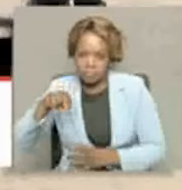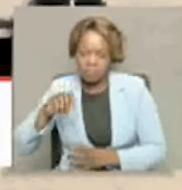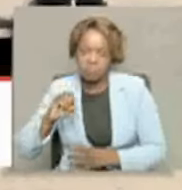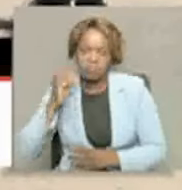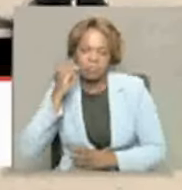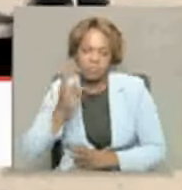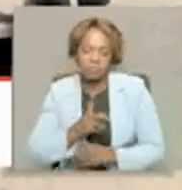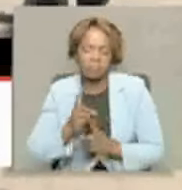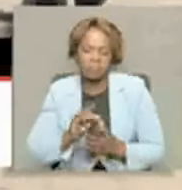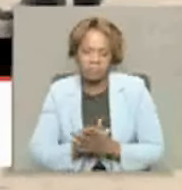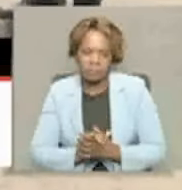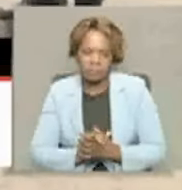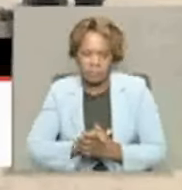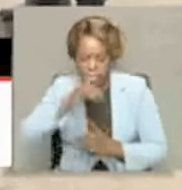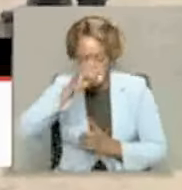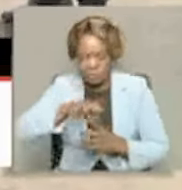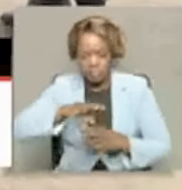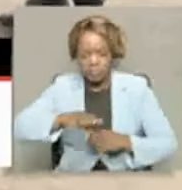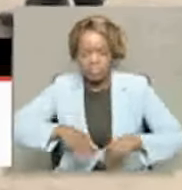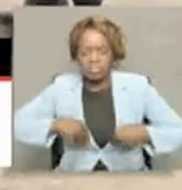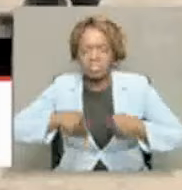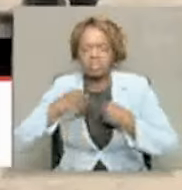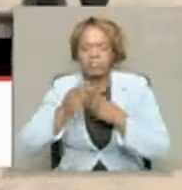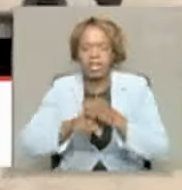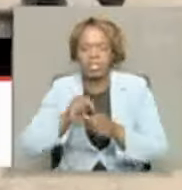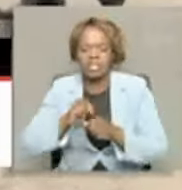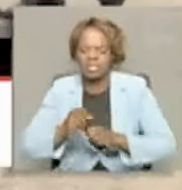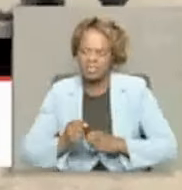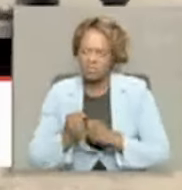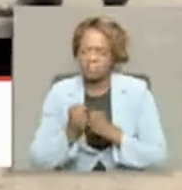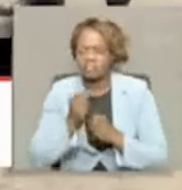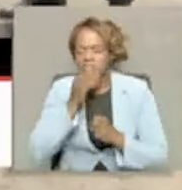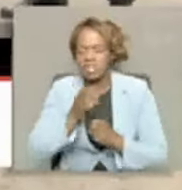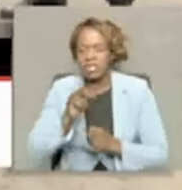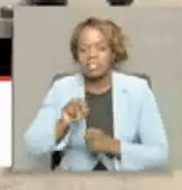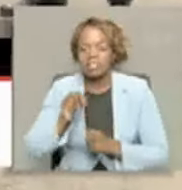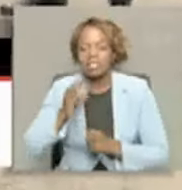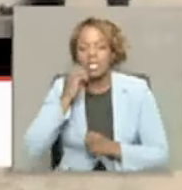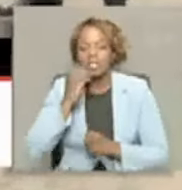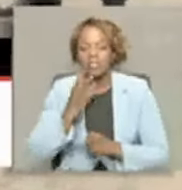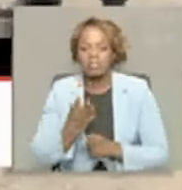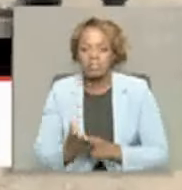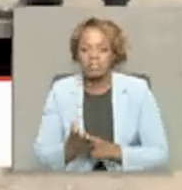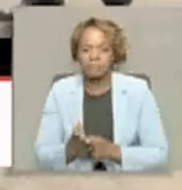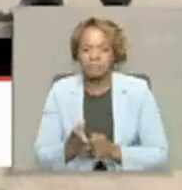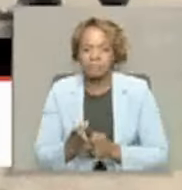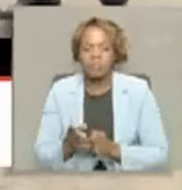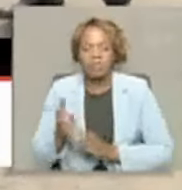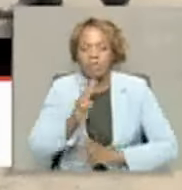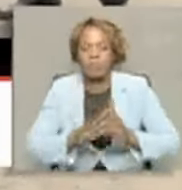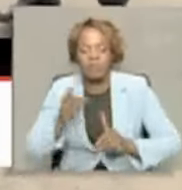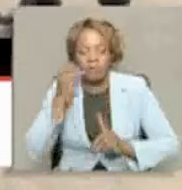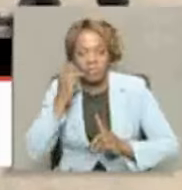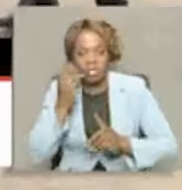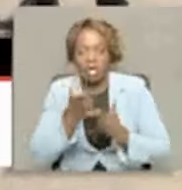um espírito patriótico muito forte e sentia a necessidade de os angolanos terem a sua